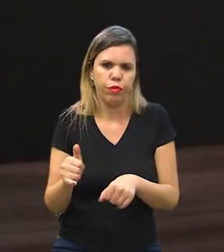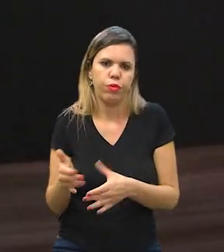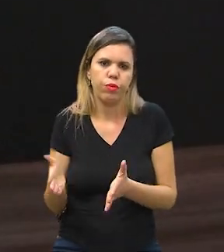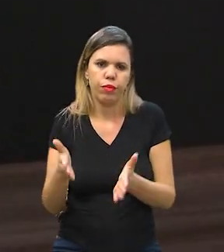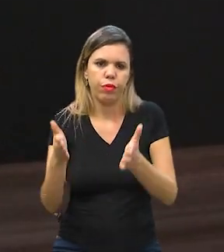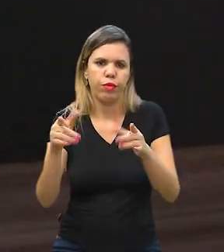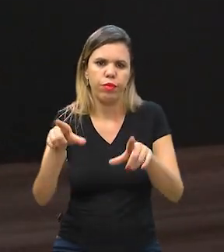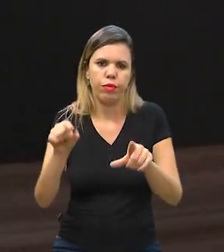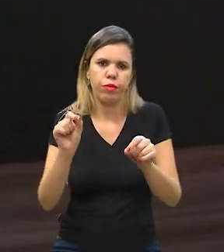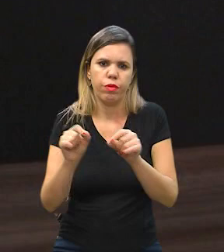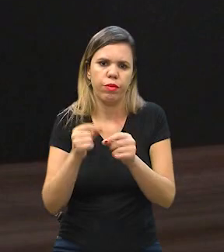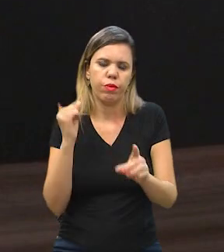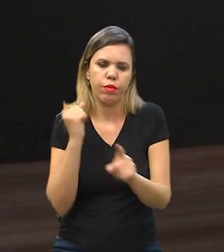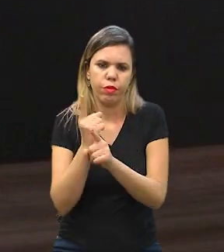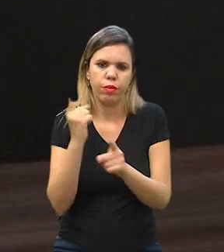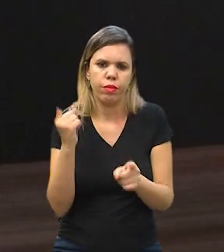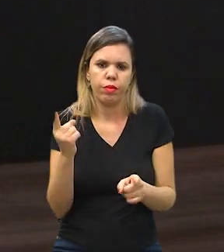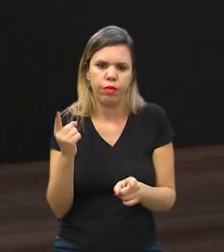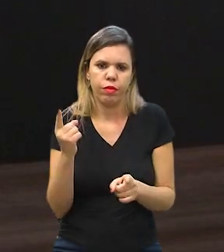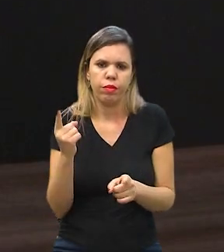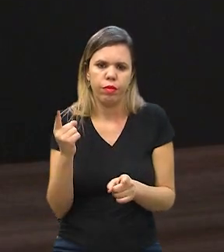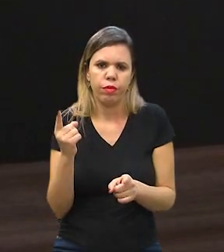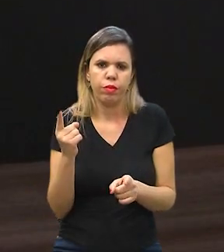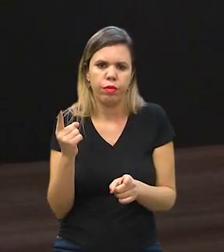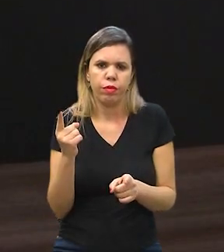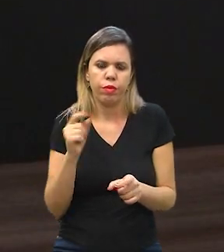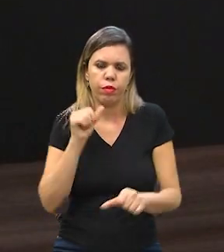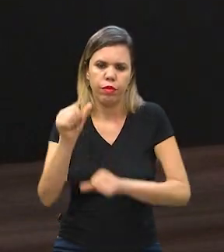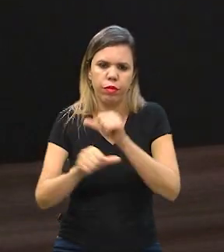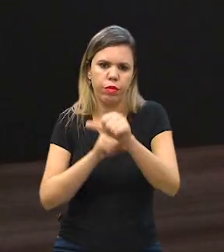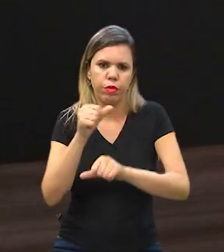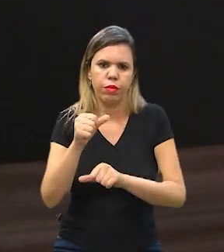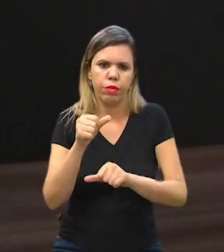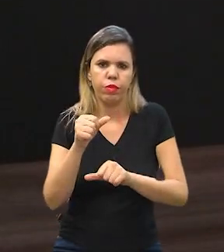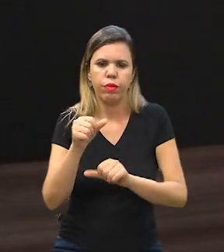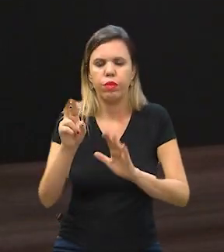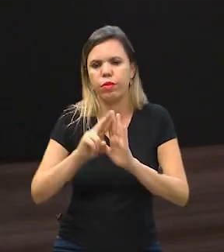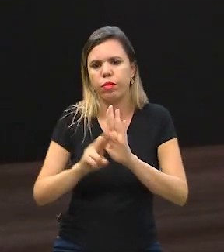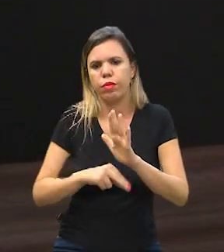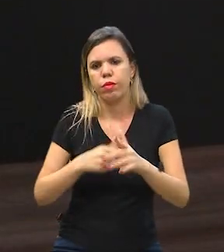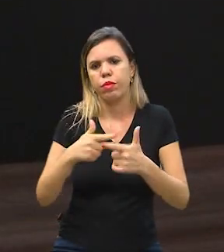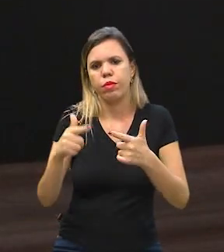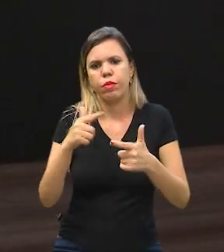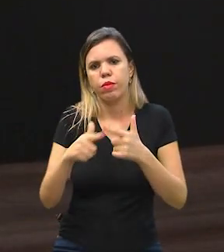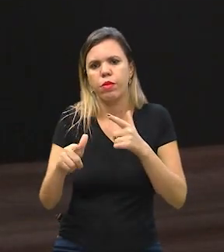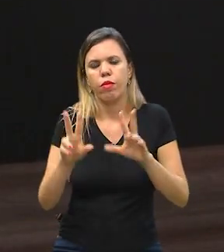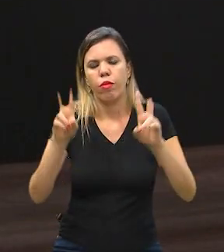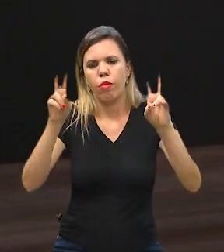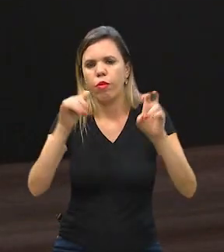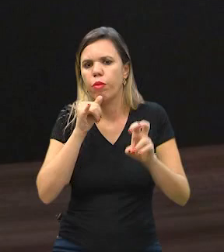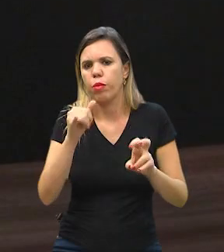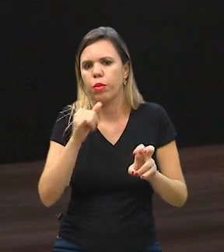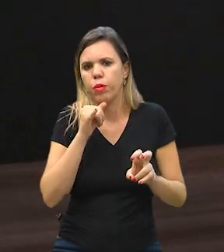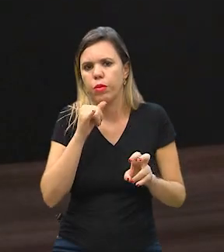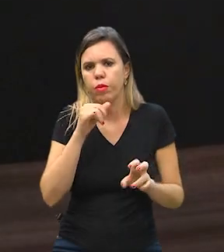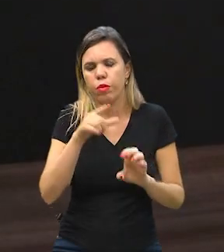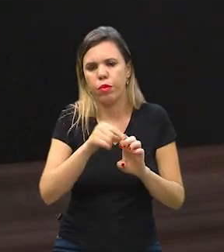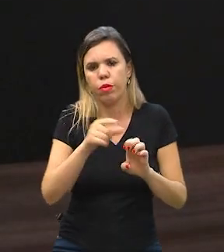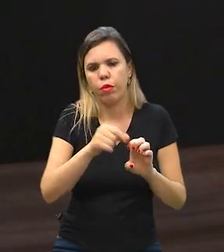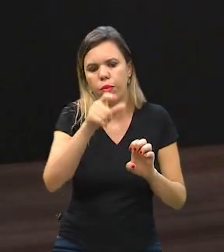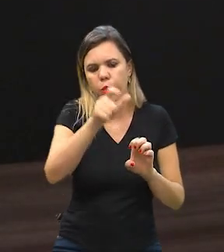importantíssimos que vocês encontraram para mudar muitos paradigmas no que diz respeito